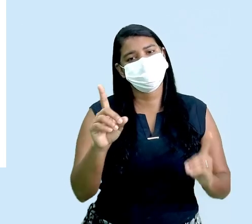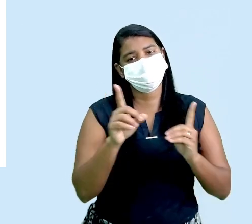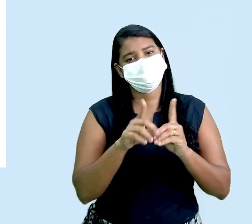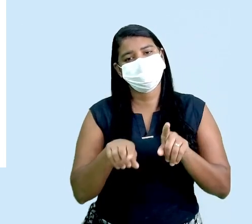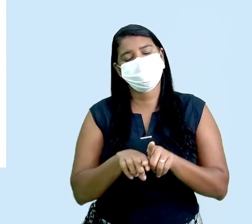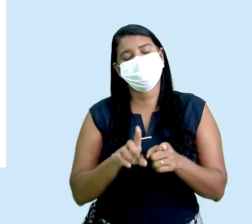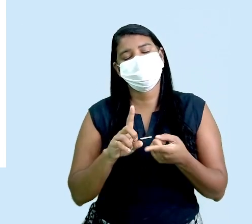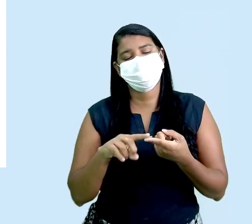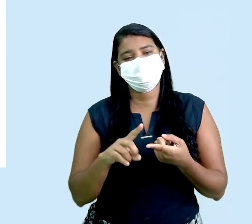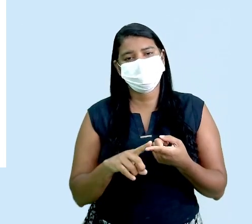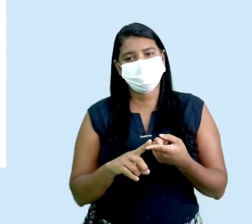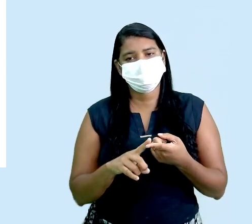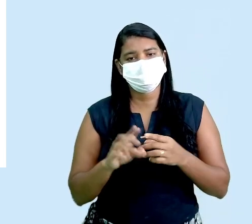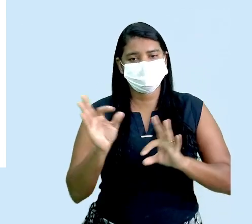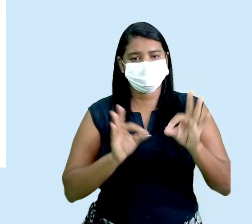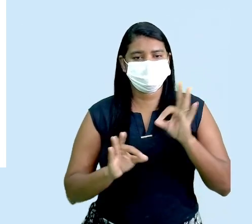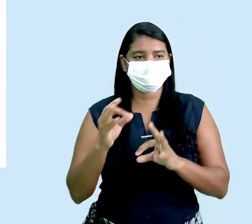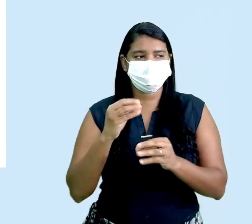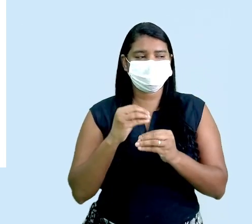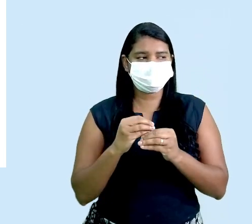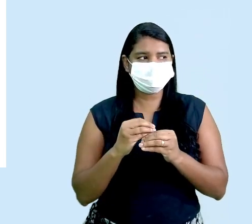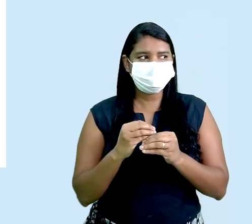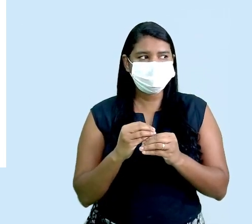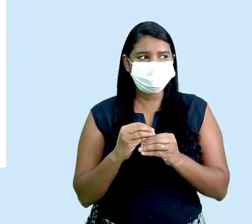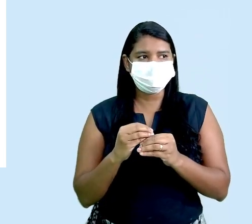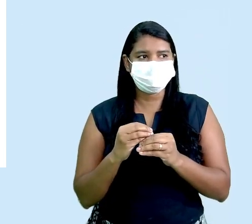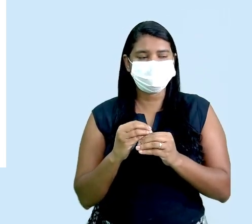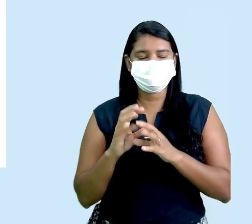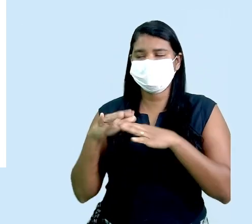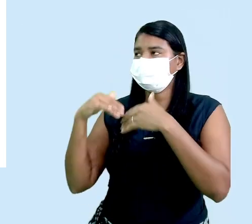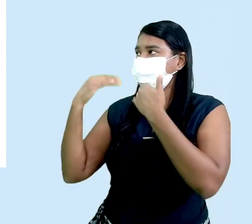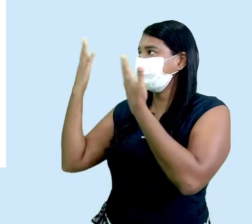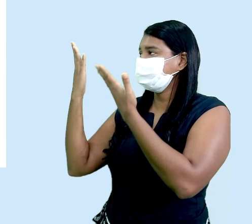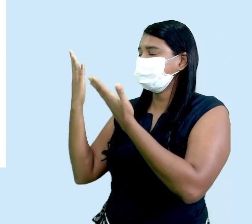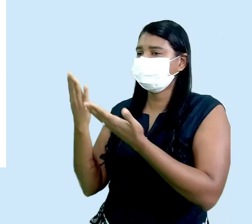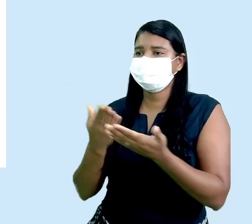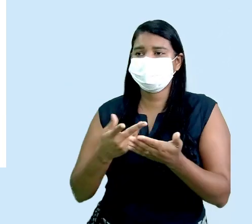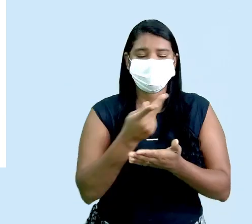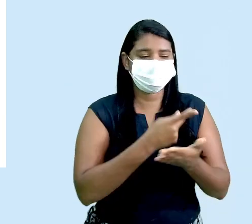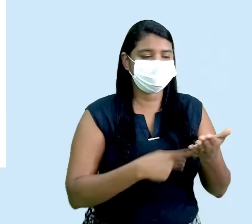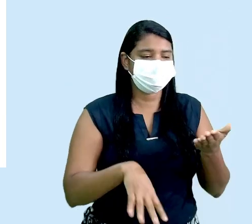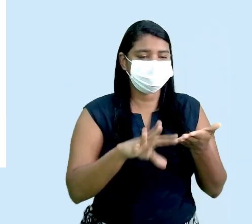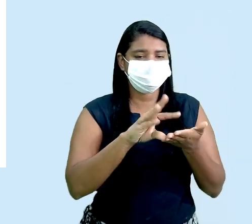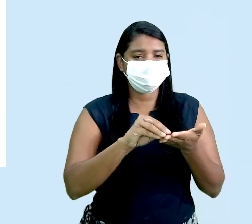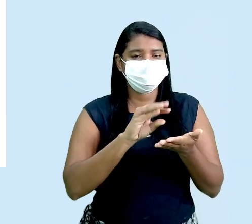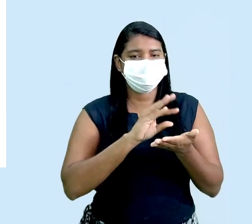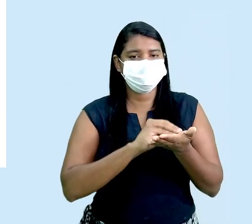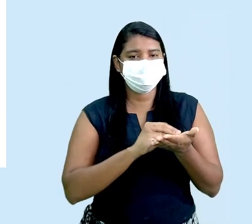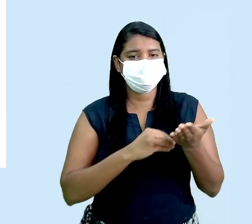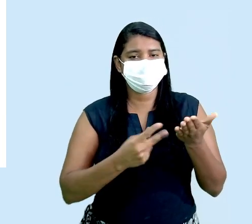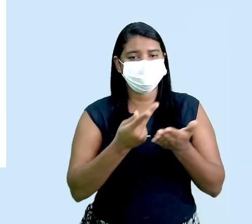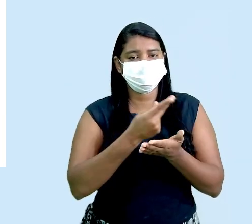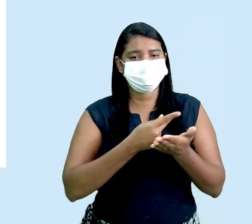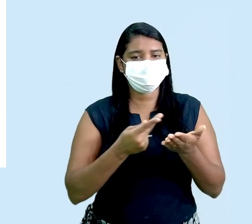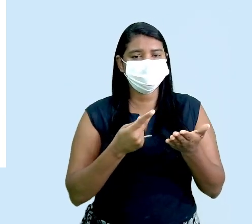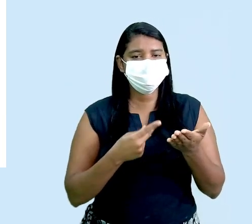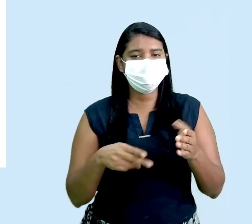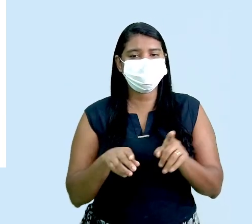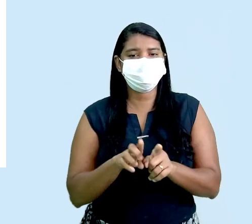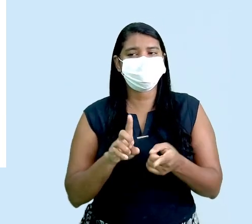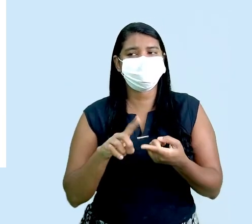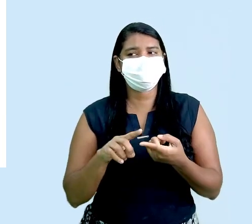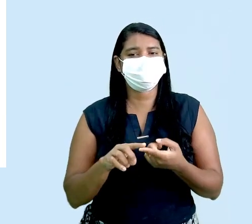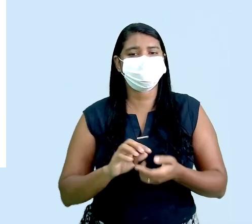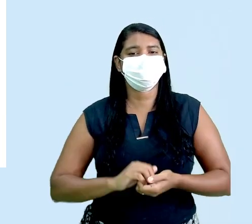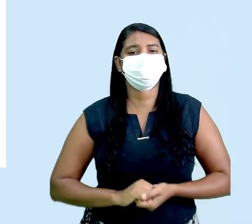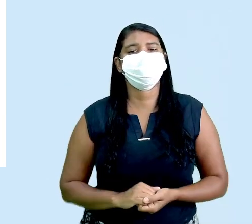muito reproduções desse tipo de arte, da pop art, né? Lichtenstein, o